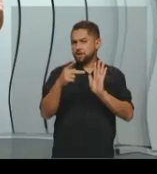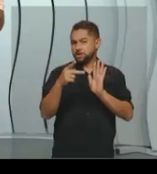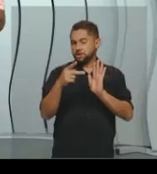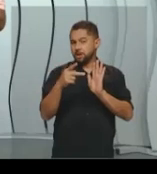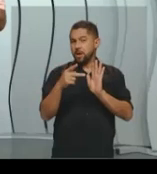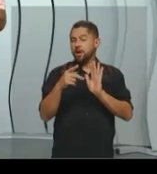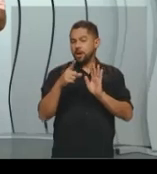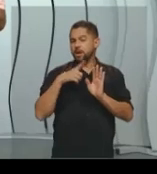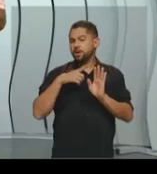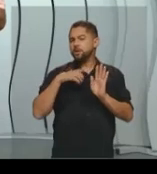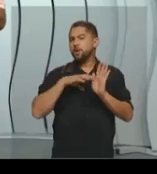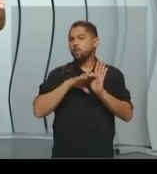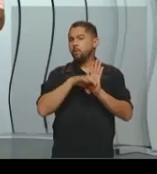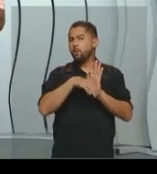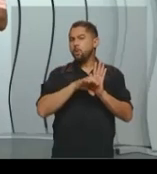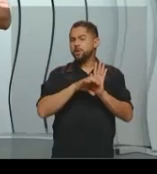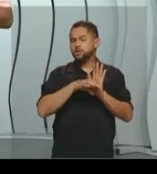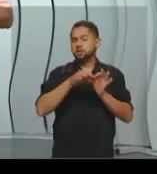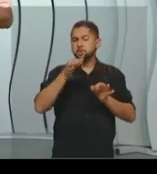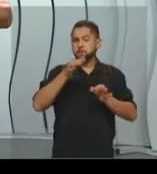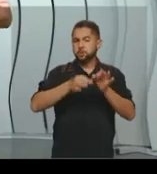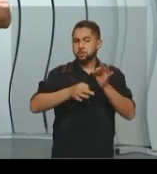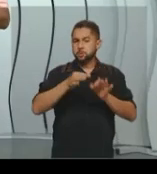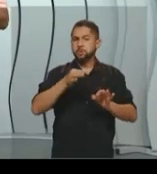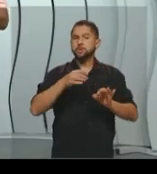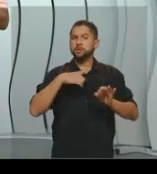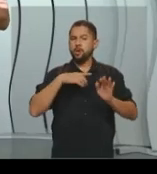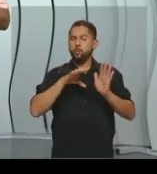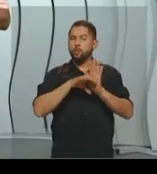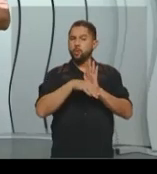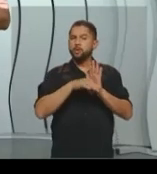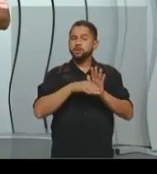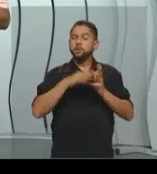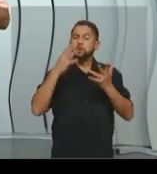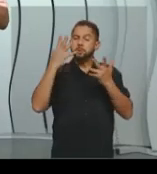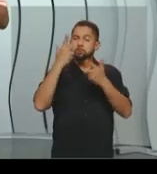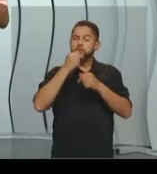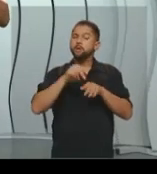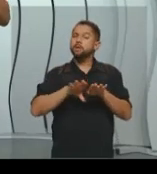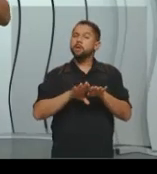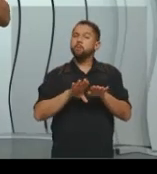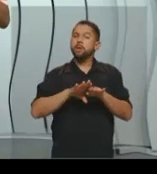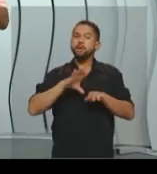um conceito universal de justiça, de beleza e de